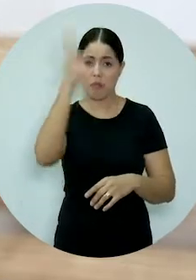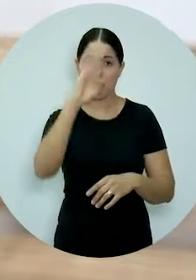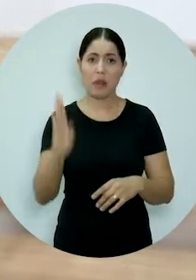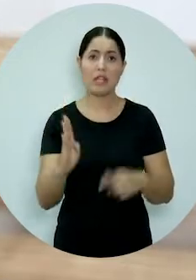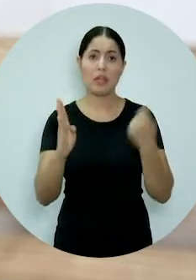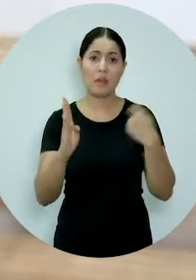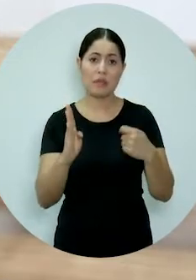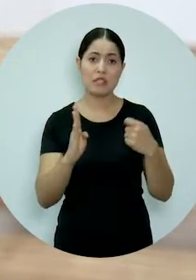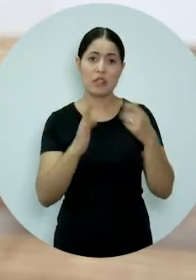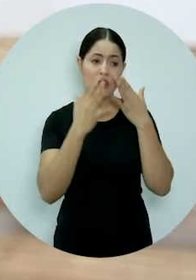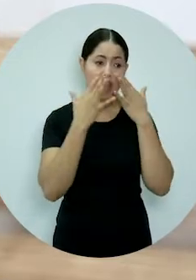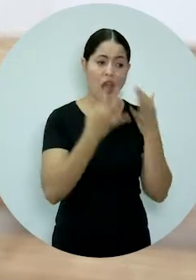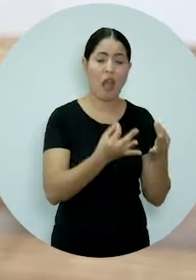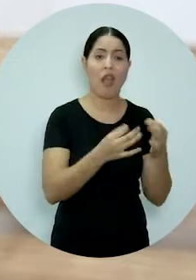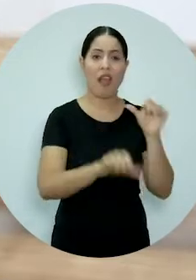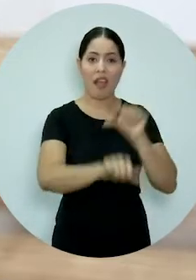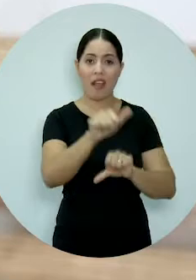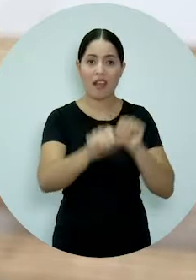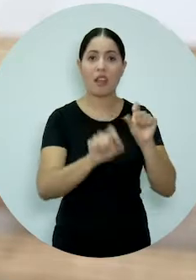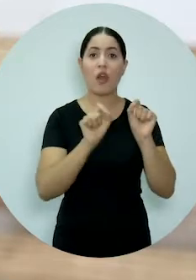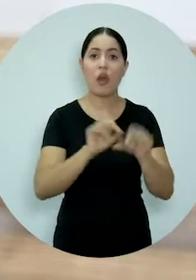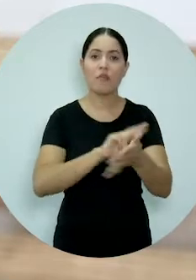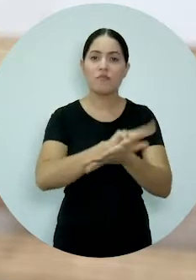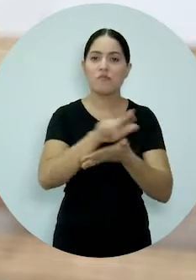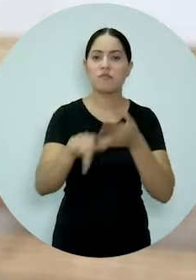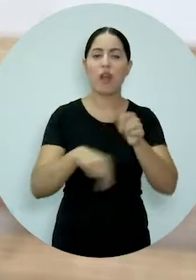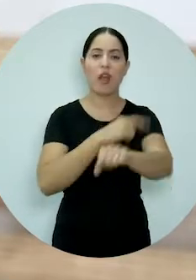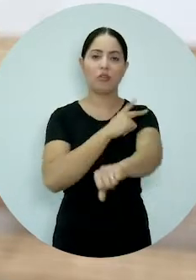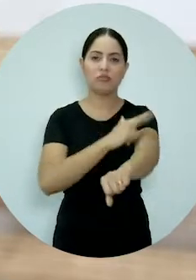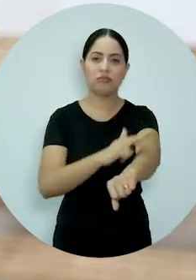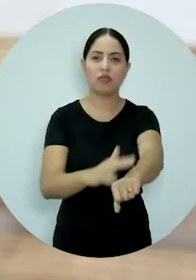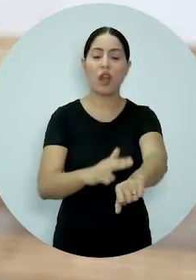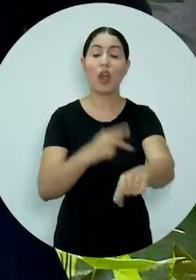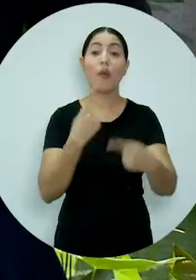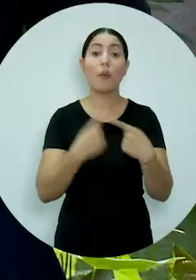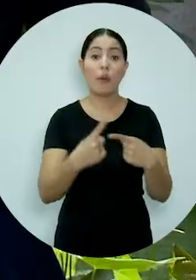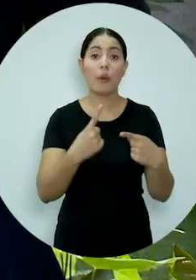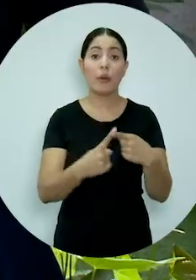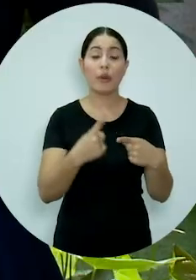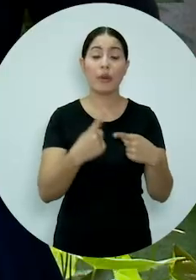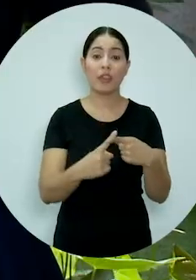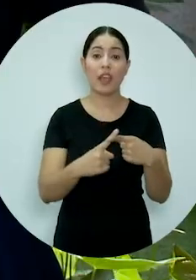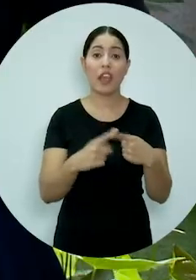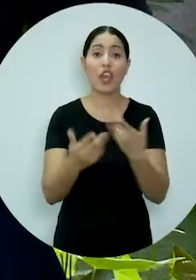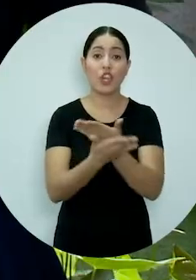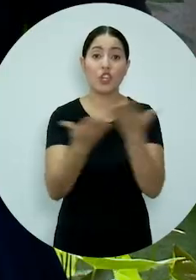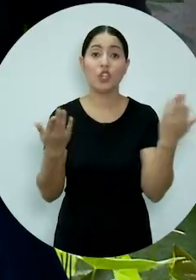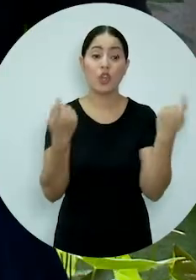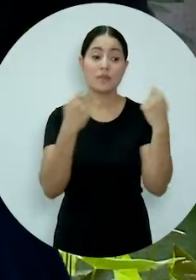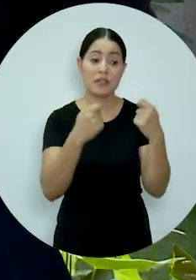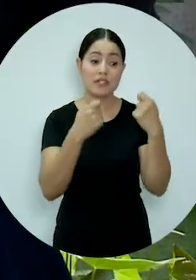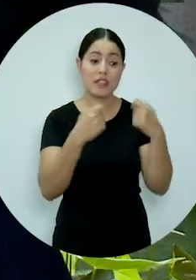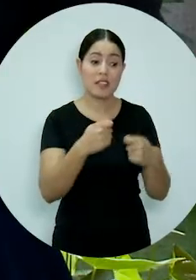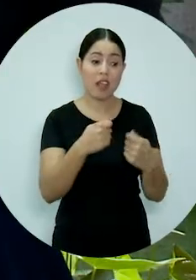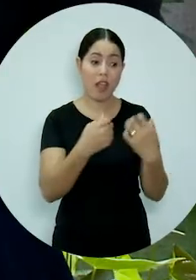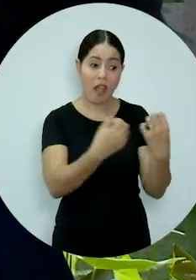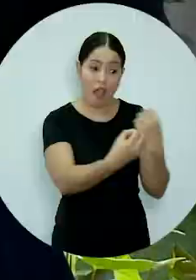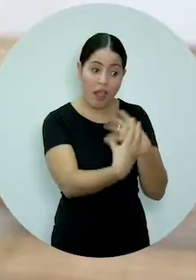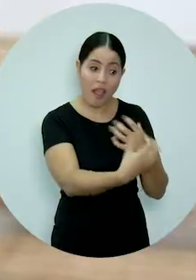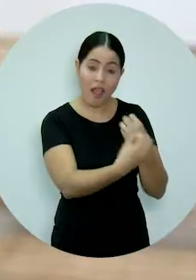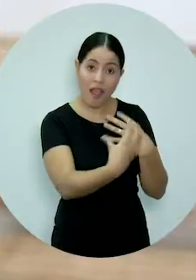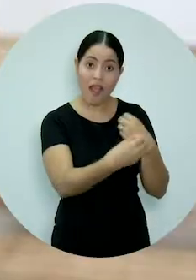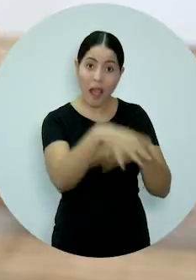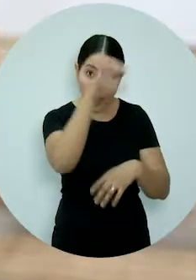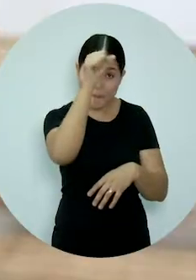conhecer mais a realidade da diversidade étnica e cultural dos povos indígenas, porque na realidade nós temos muito a aprender com os povos